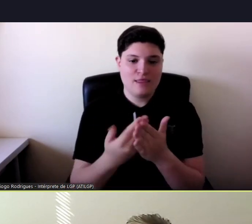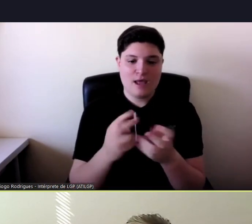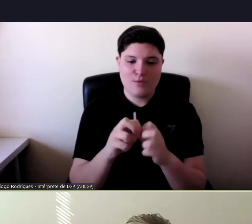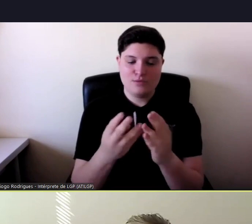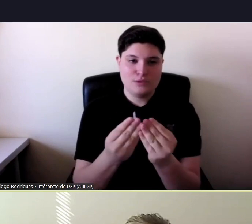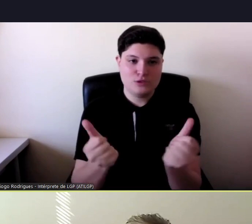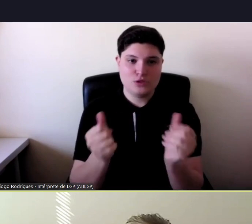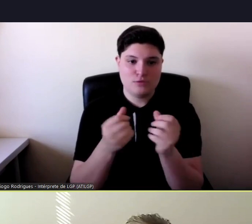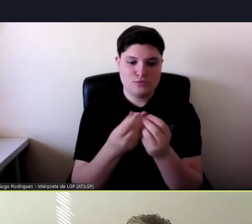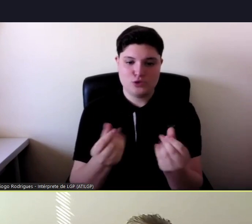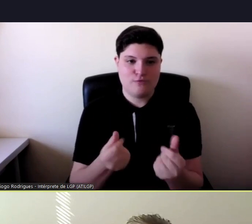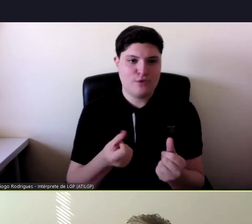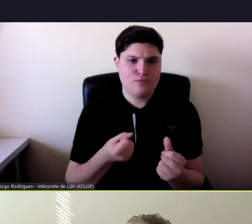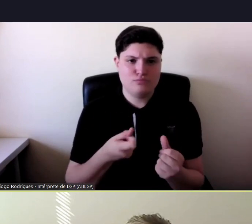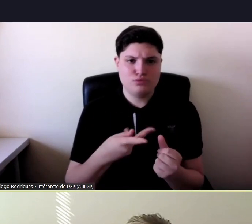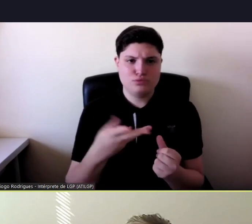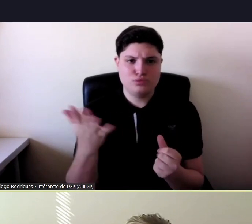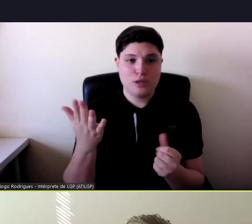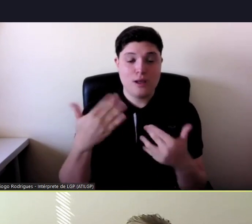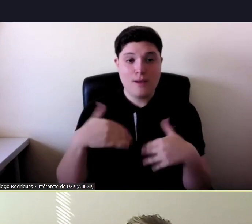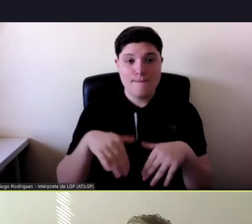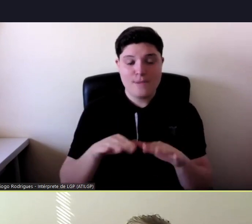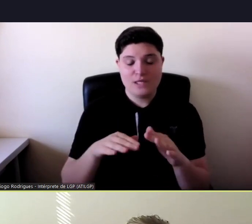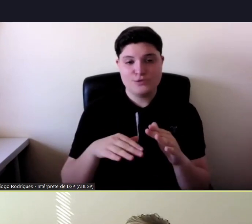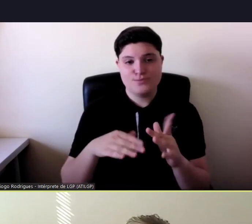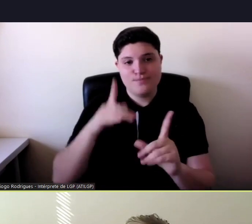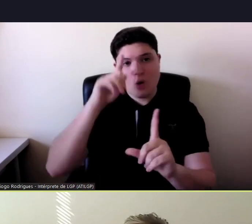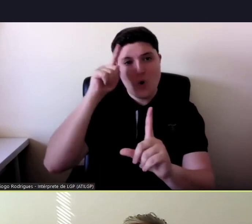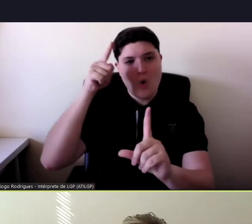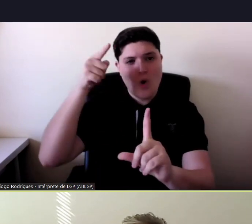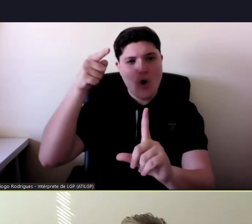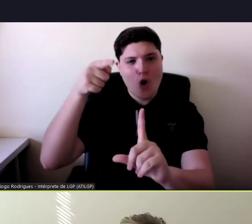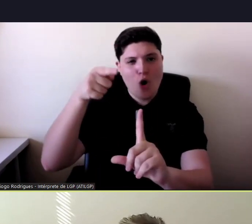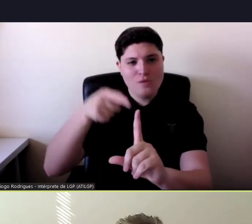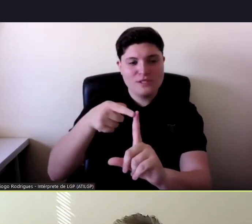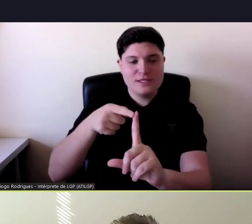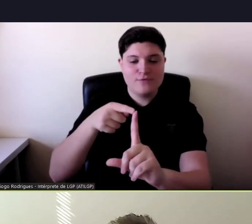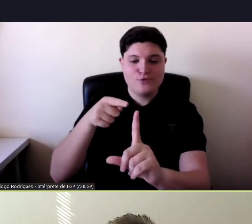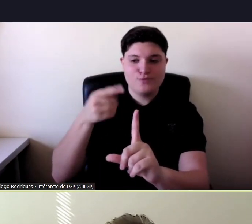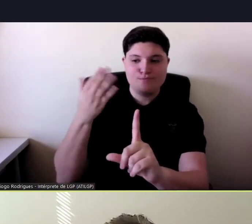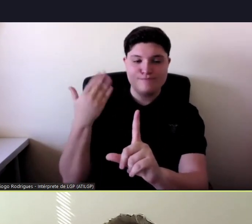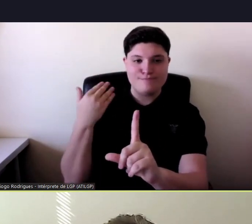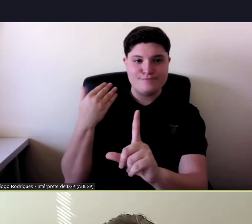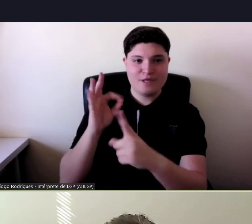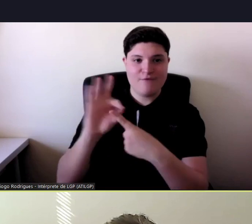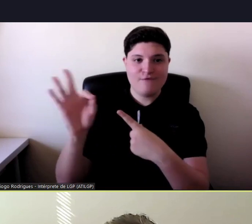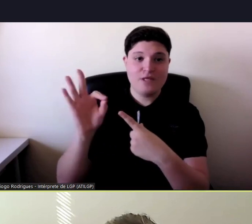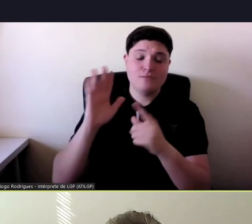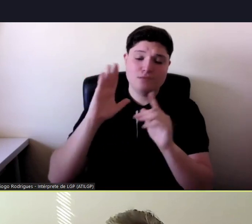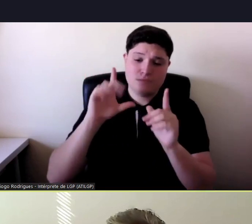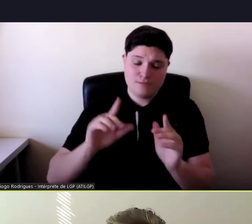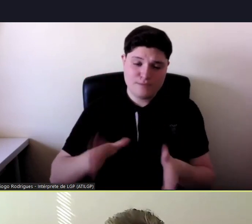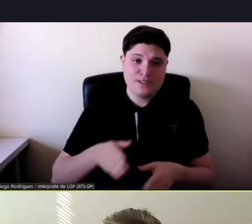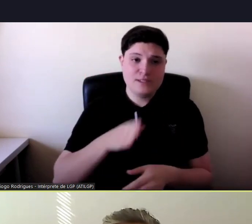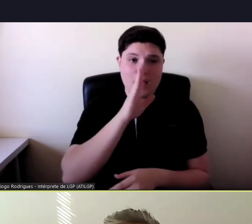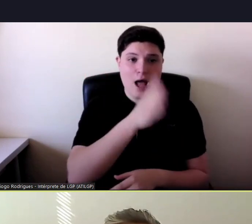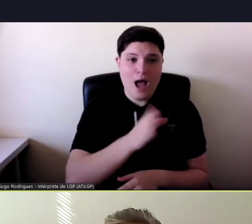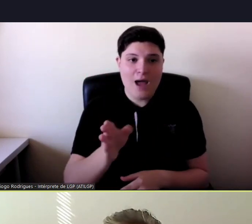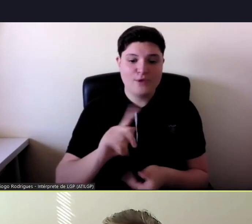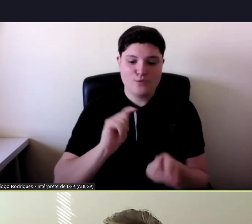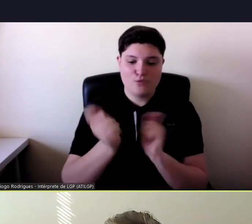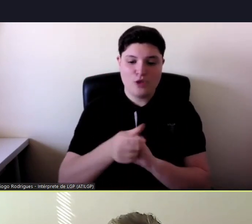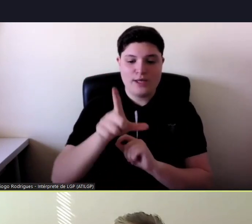aqui os ODS, ou atingir os ODS, implica também uma mudança nos nossos hábitos e mentalidades, que